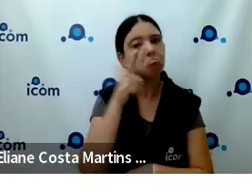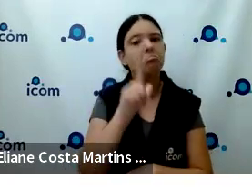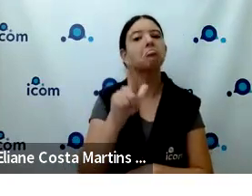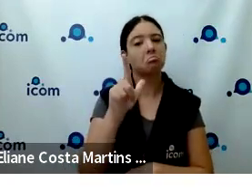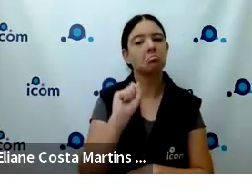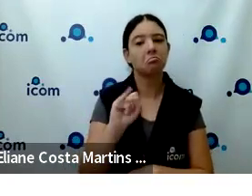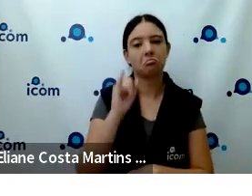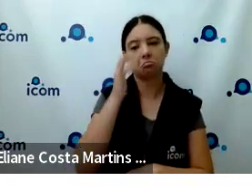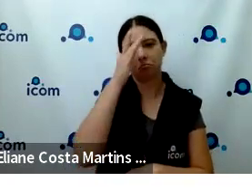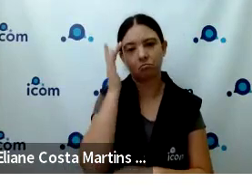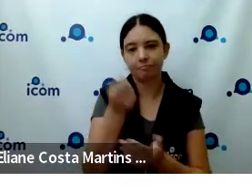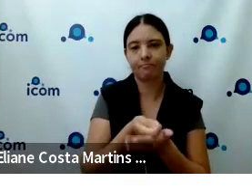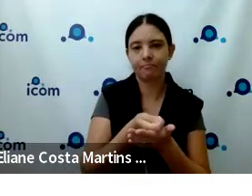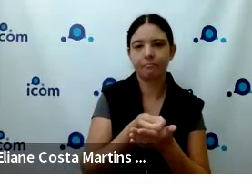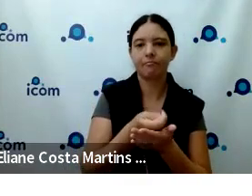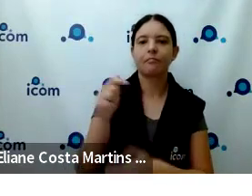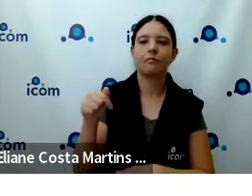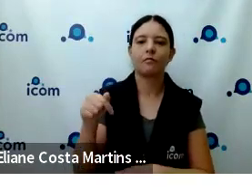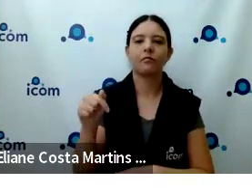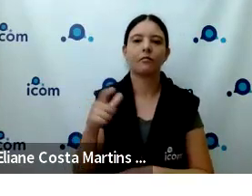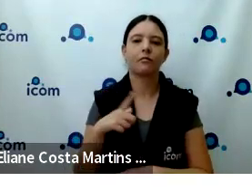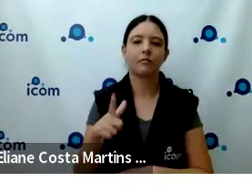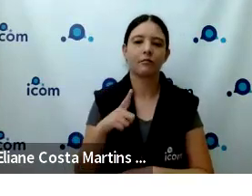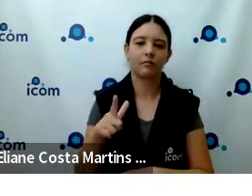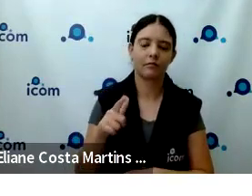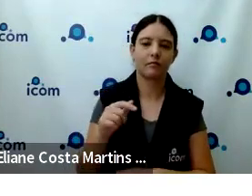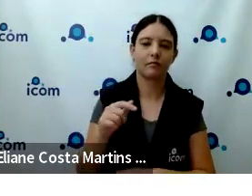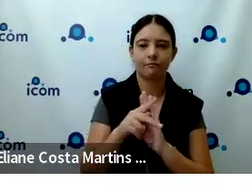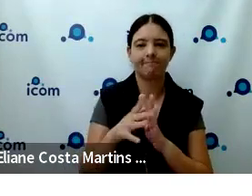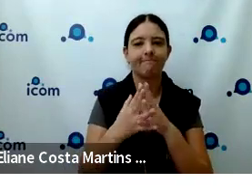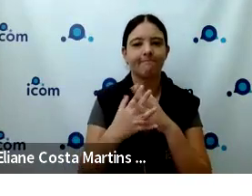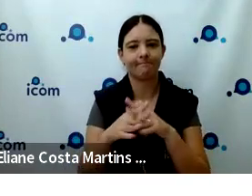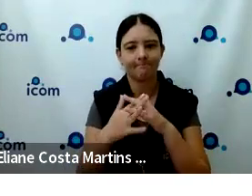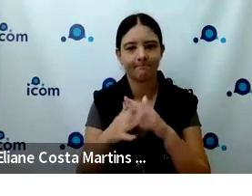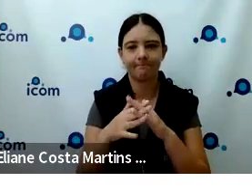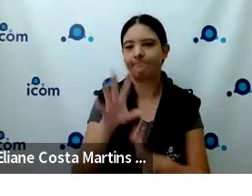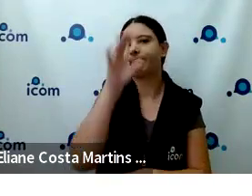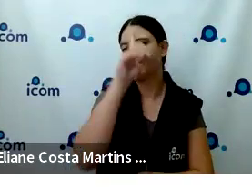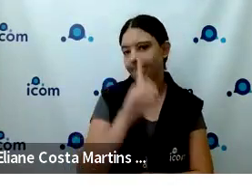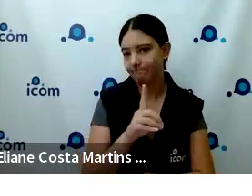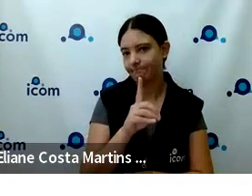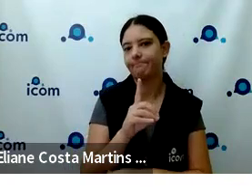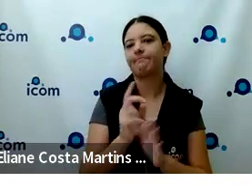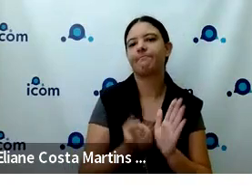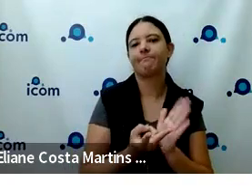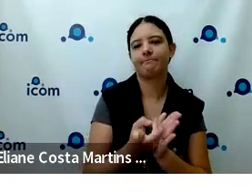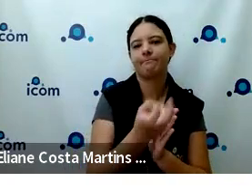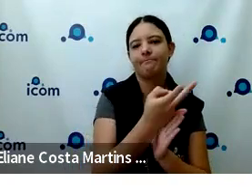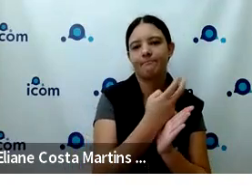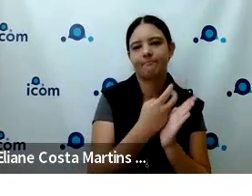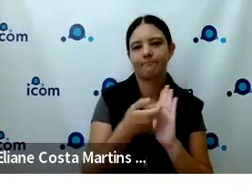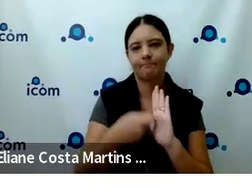seja, aqui existe uma questão relacionada à própria complexidade do direito tributário material em si, das